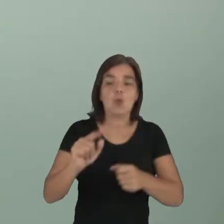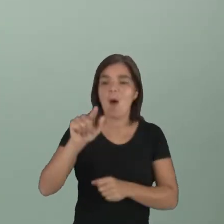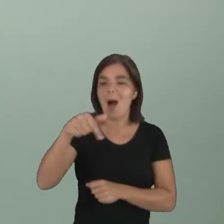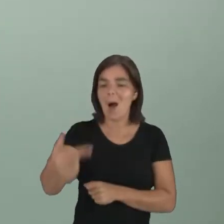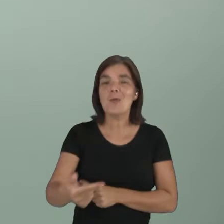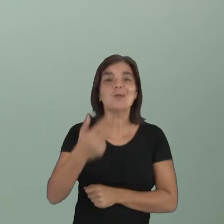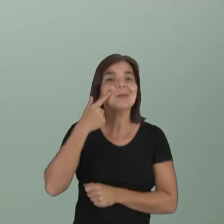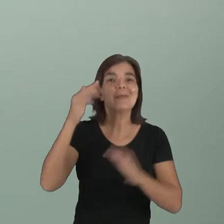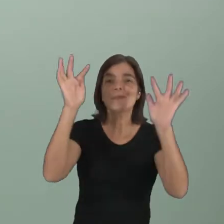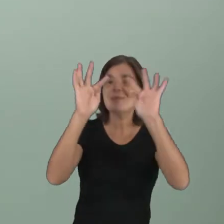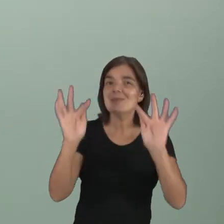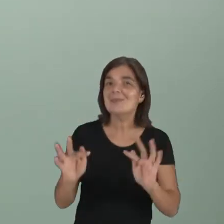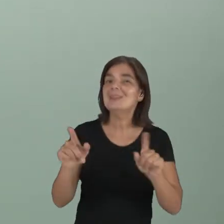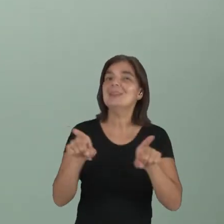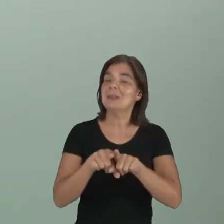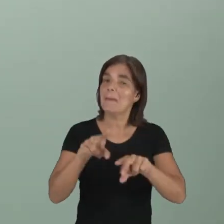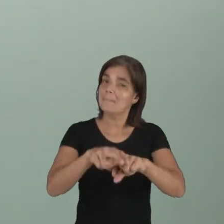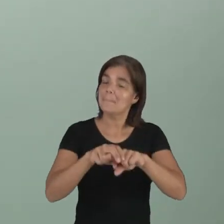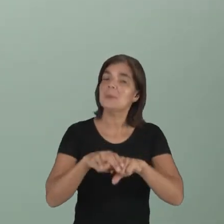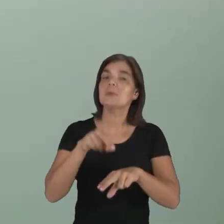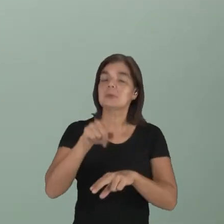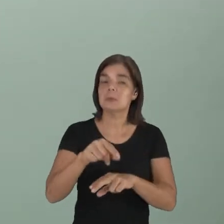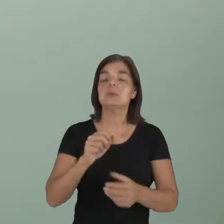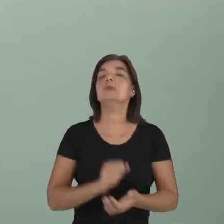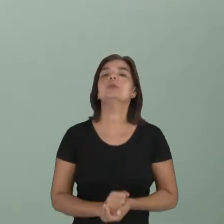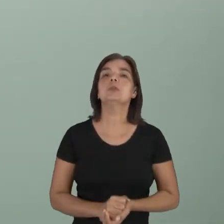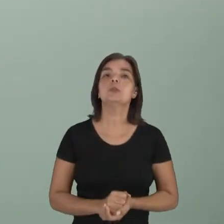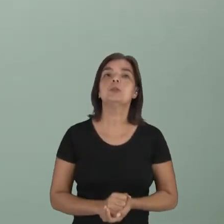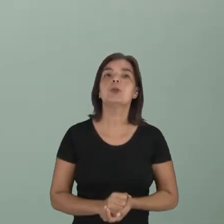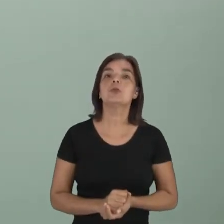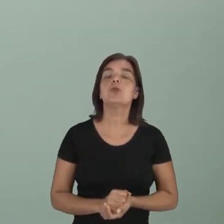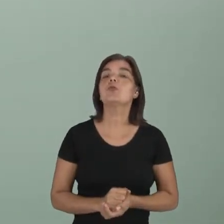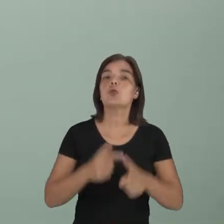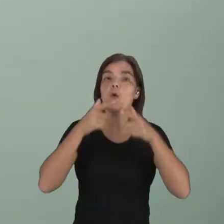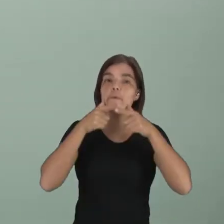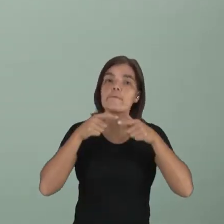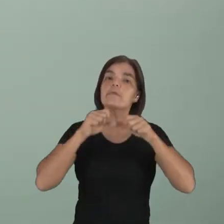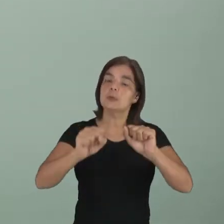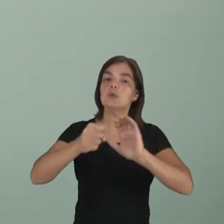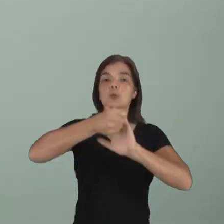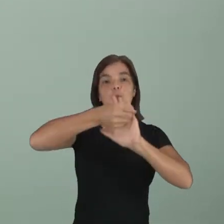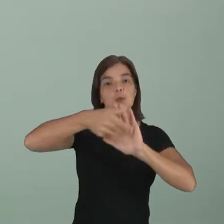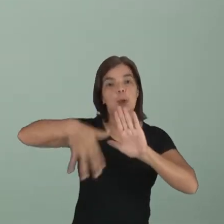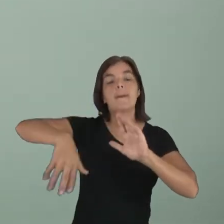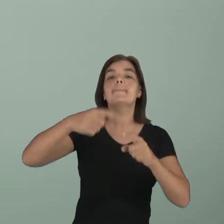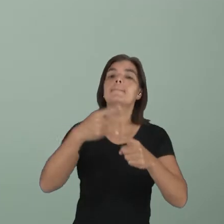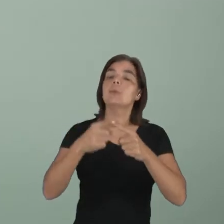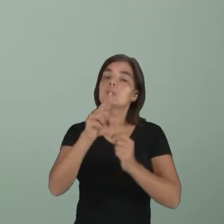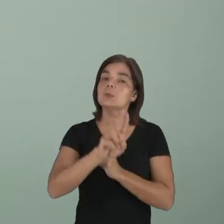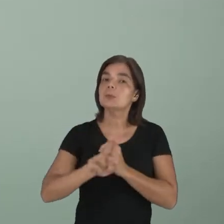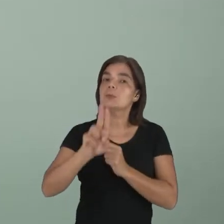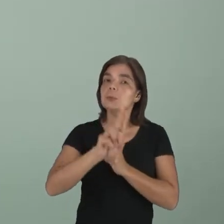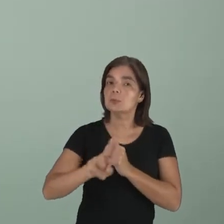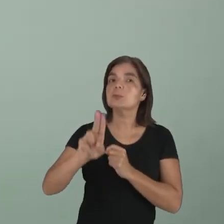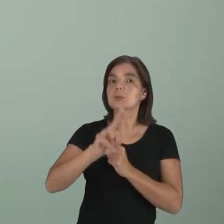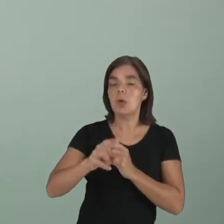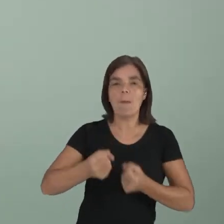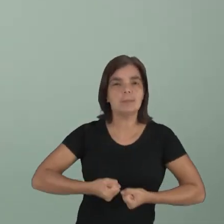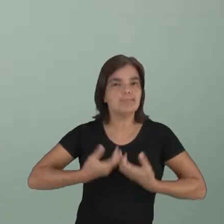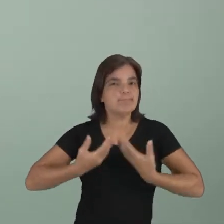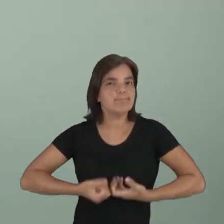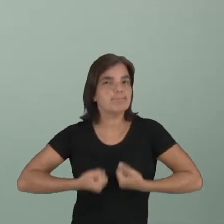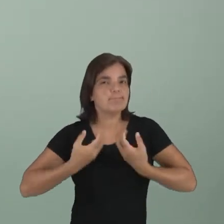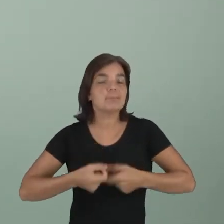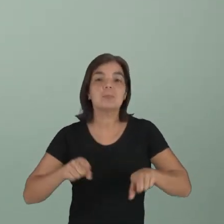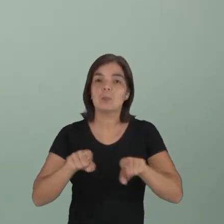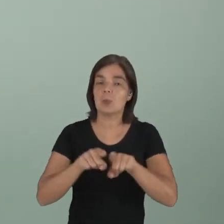a outra sorrir. Por isso, se chama figuras de linguagem, porque foi utilizado um recurso